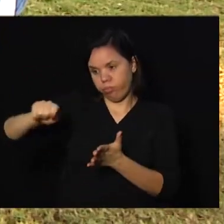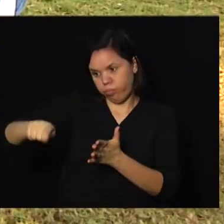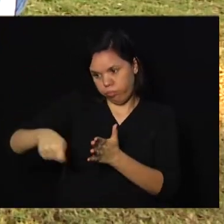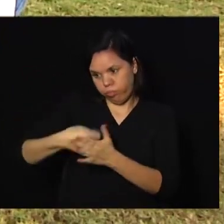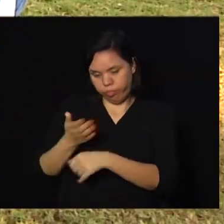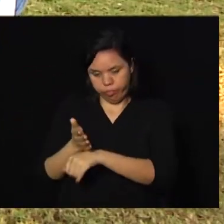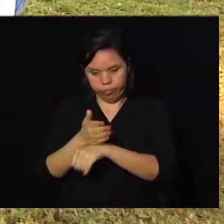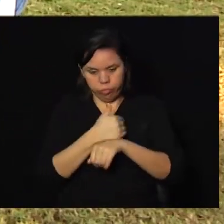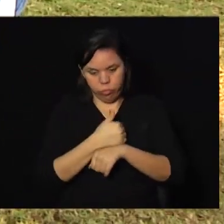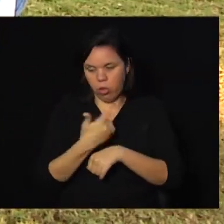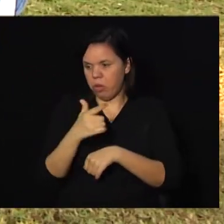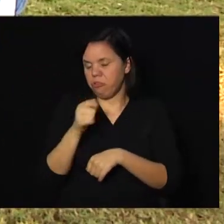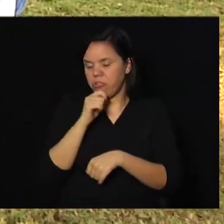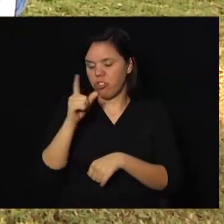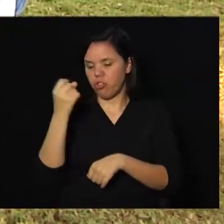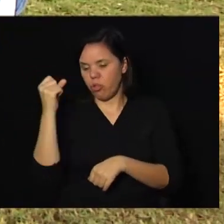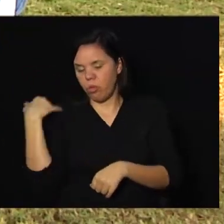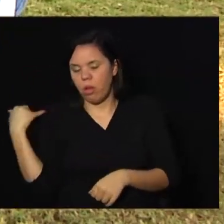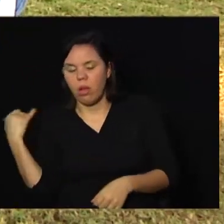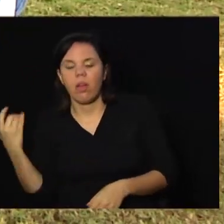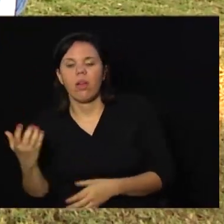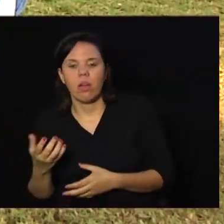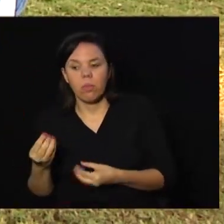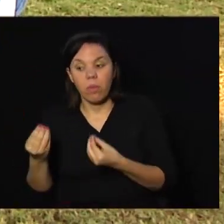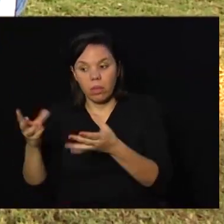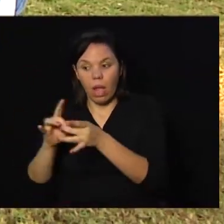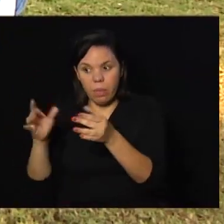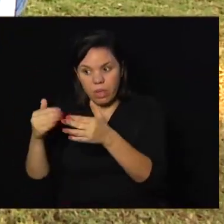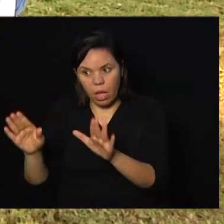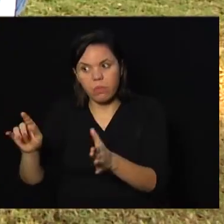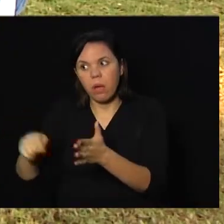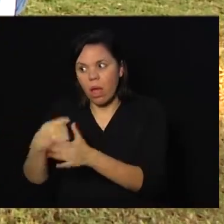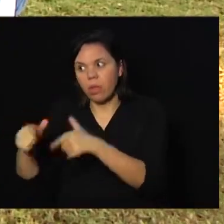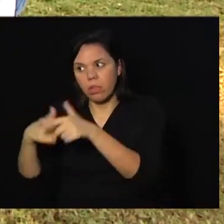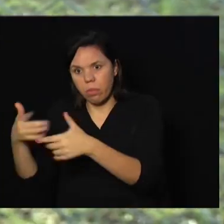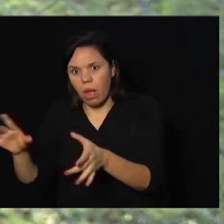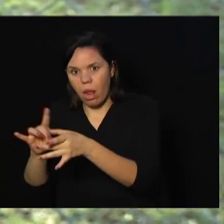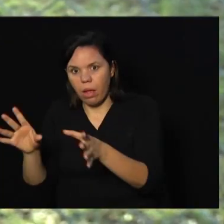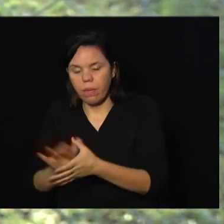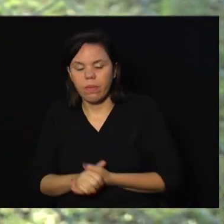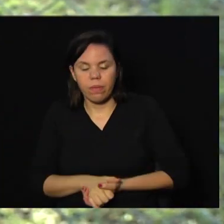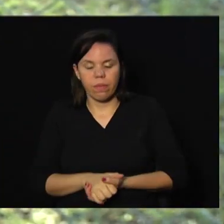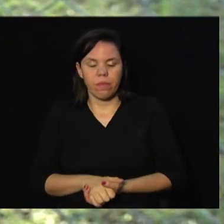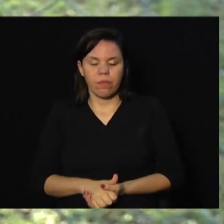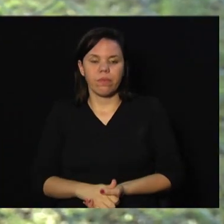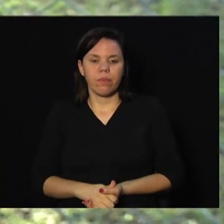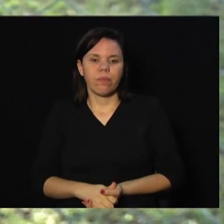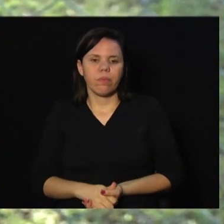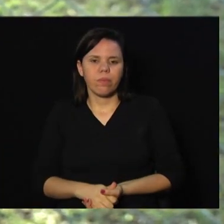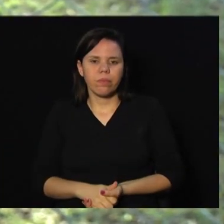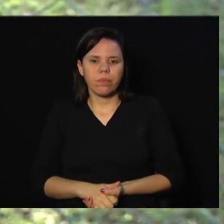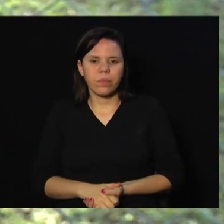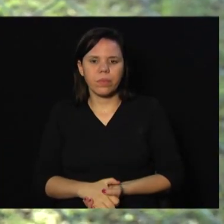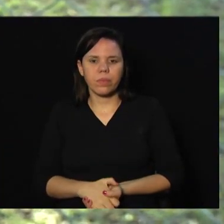anos. E eu vi assim, a chance de trabalhar como na